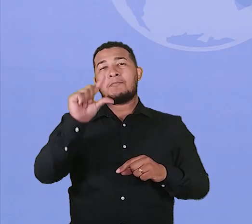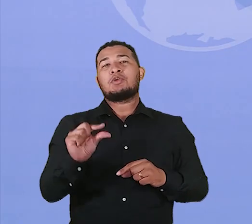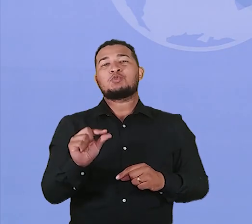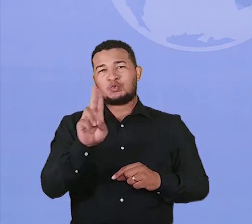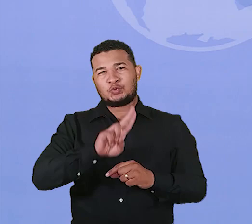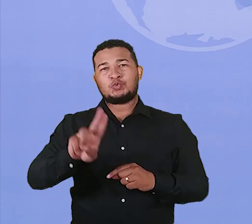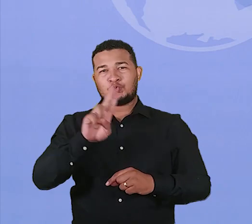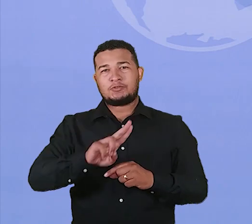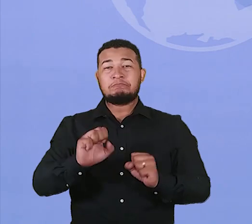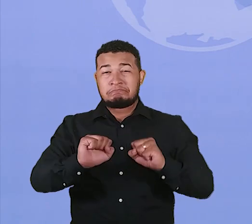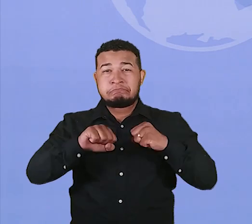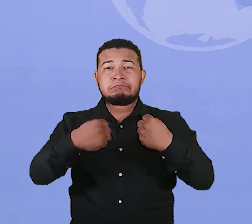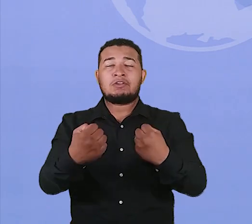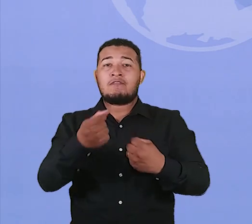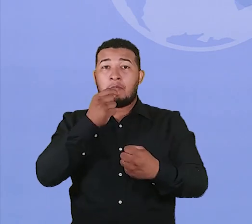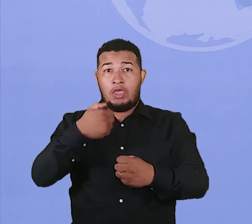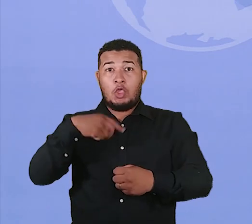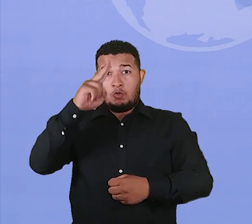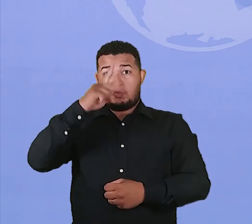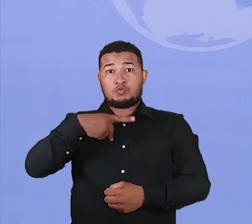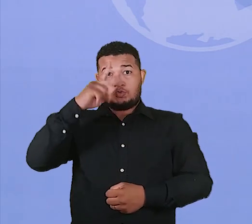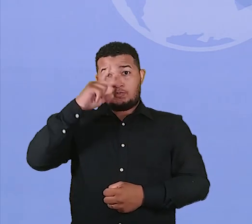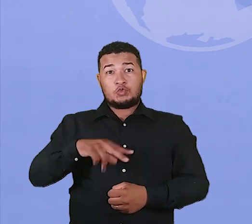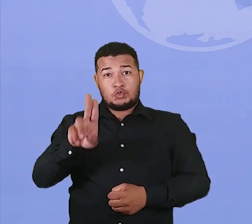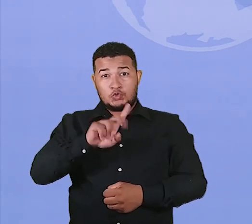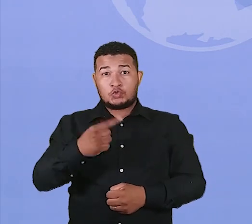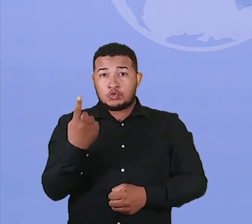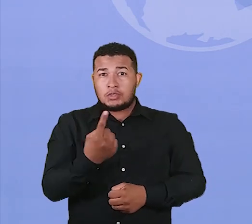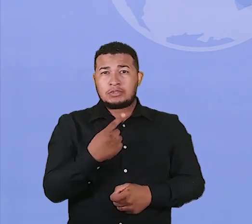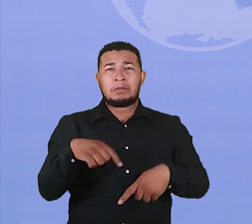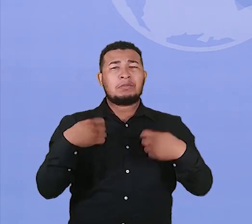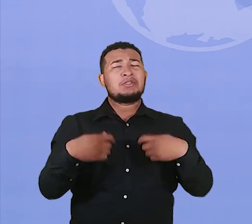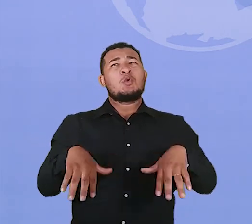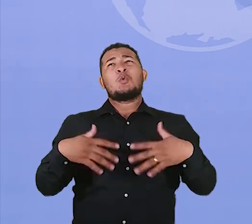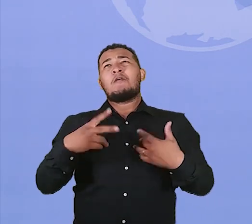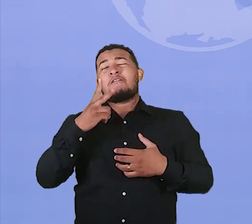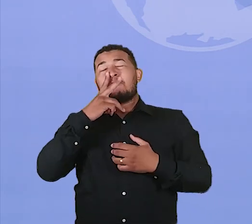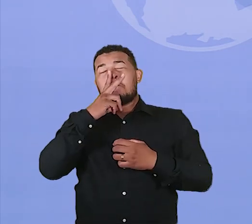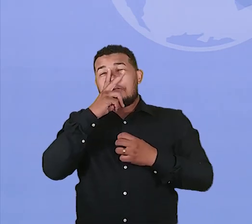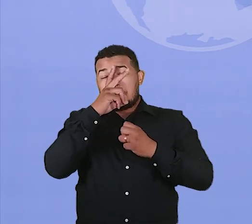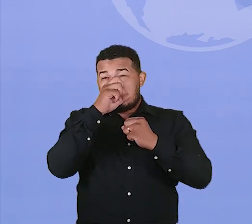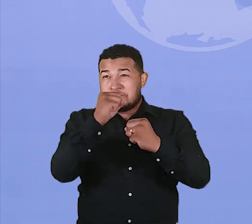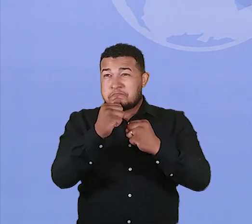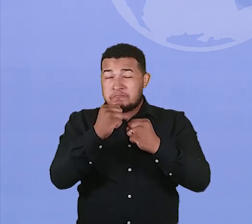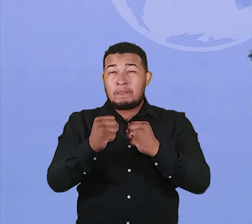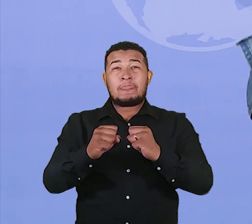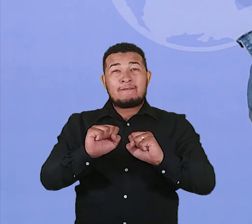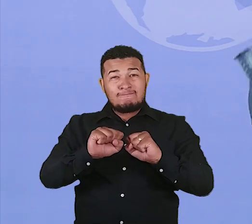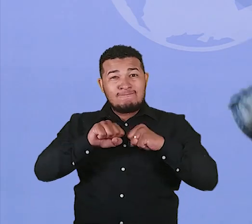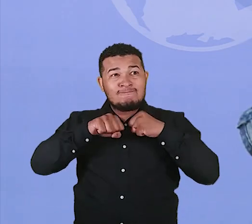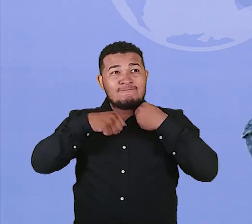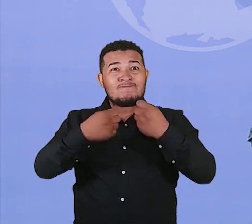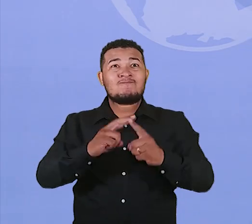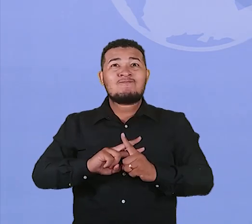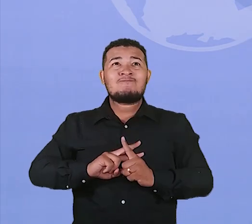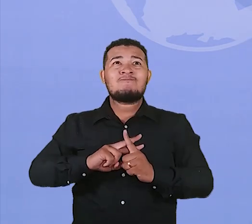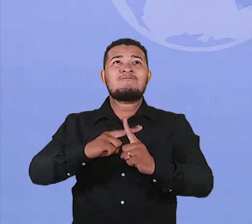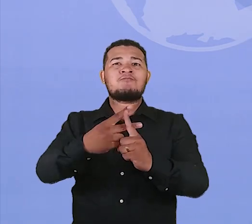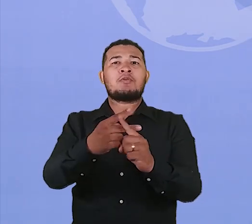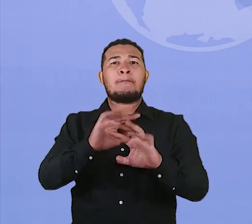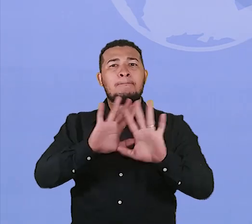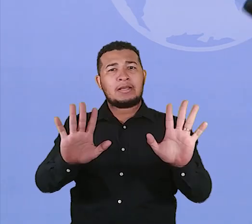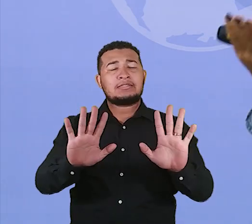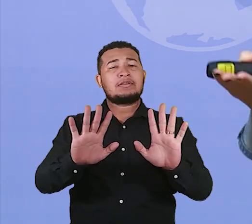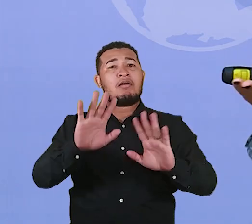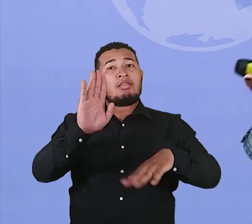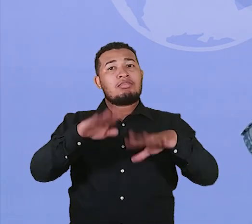é você sozinho você vai precisar perguntar alguma coisa você ser muito mais força